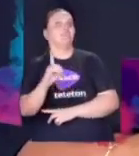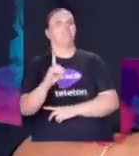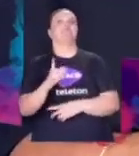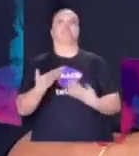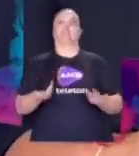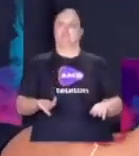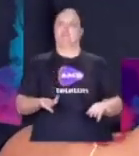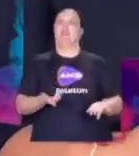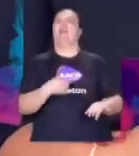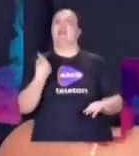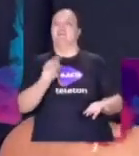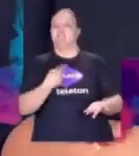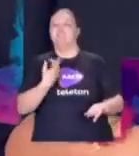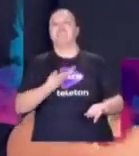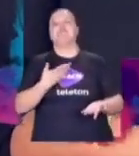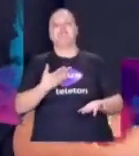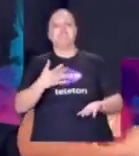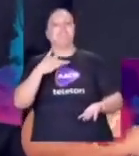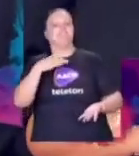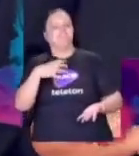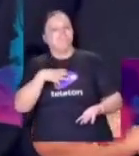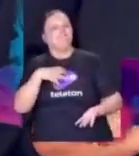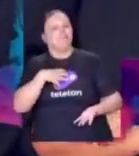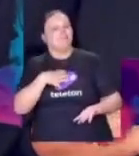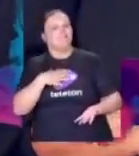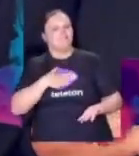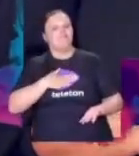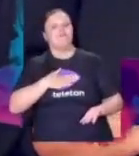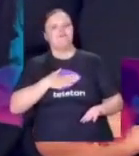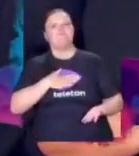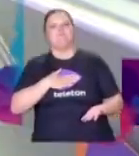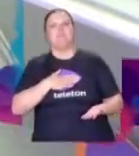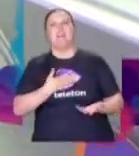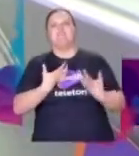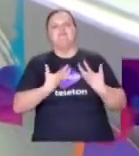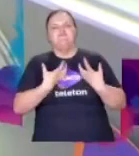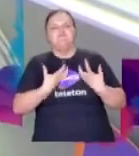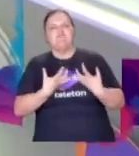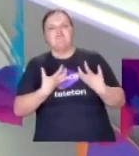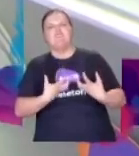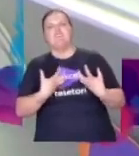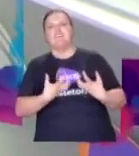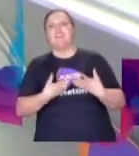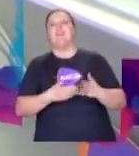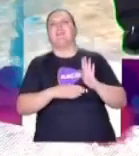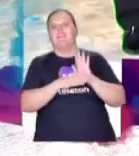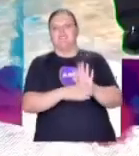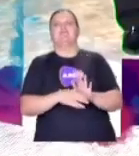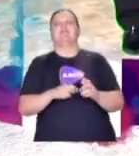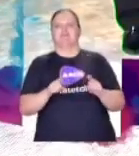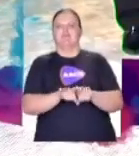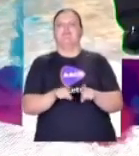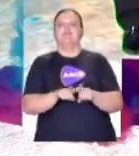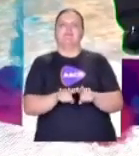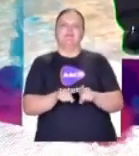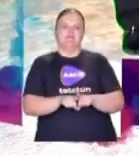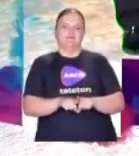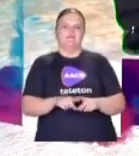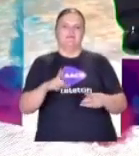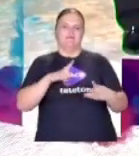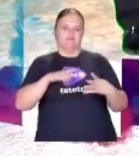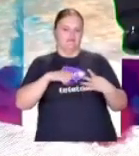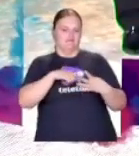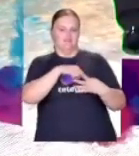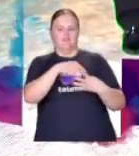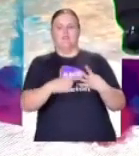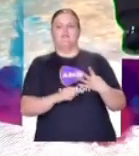dos colaboradores da empresa. E a gente costuma falar sempre que a gente tem 4 Cs, né, lá dentro, que é os